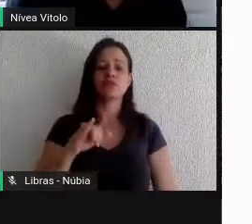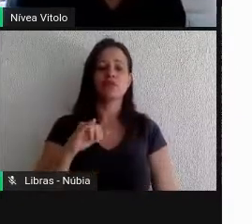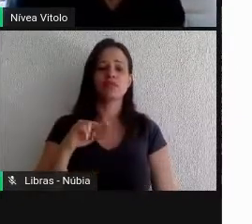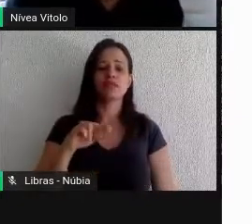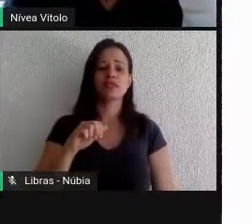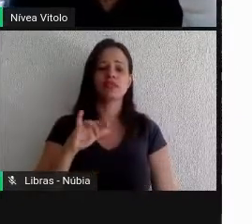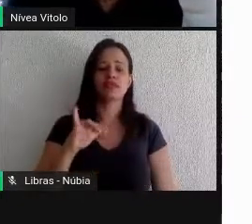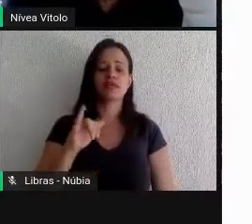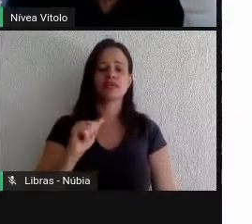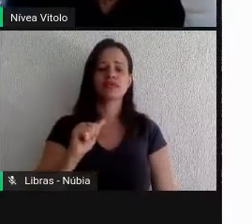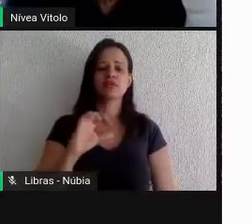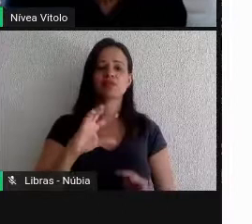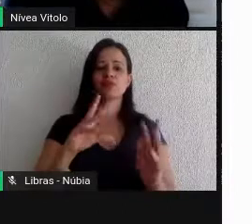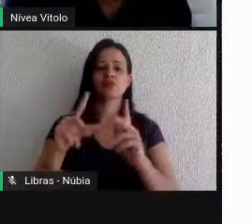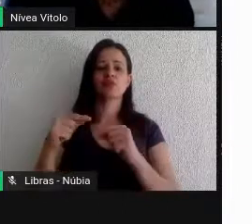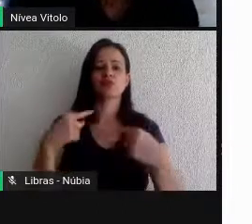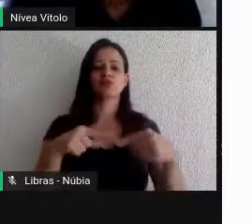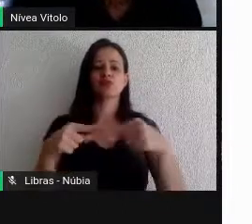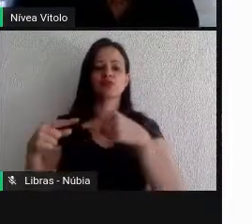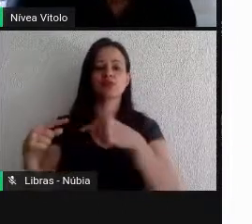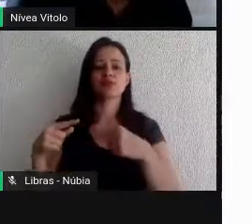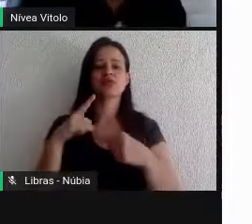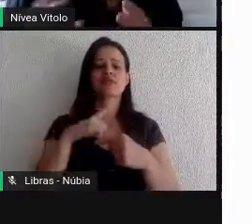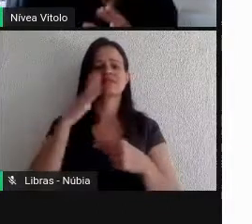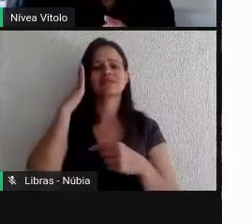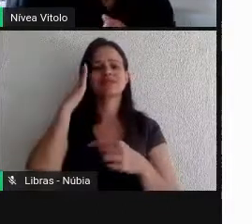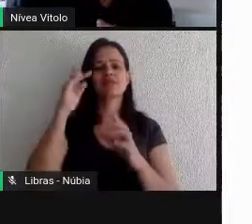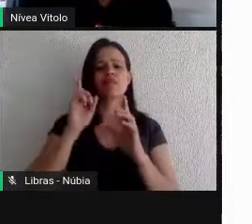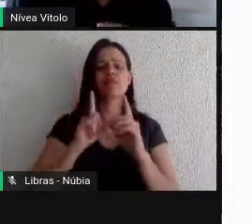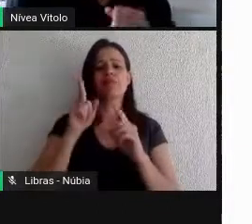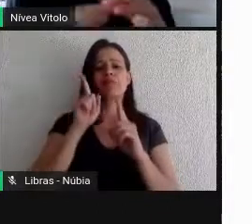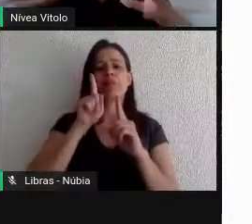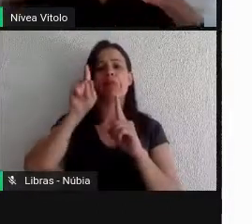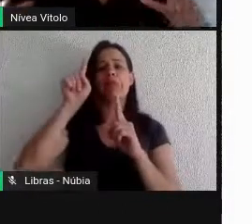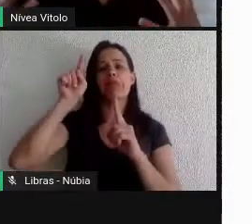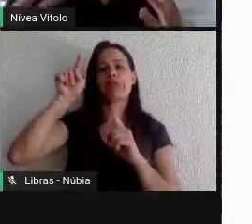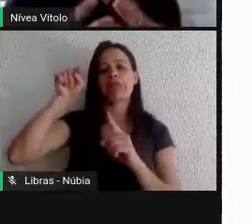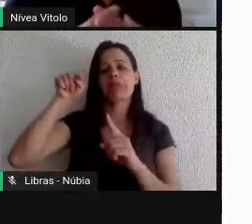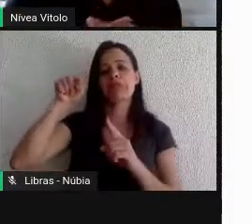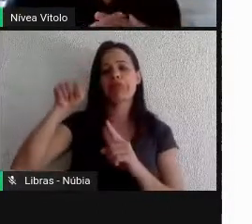a gente observa uma tendência de queda na dominância. Dominância, mais uma vez,